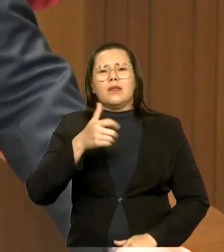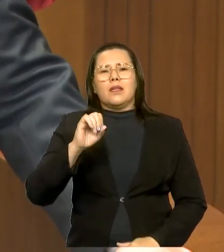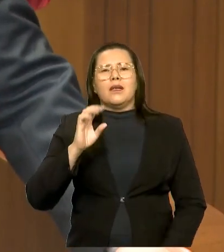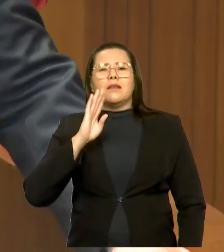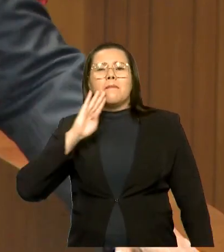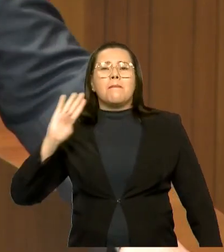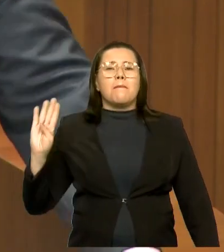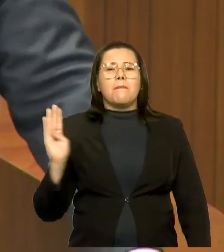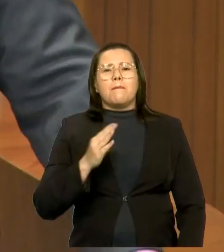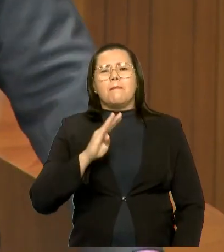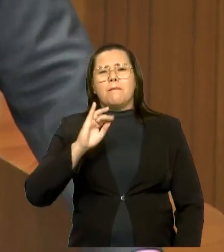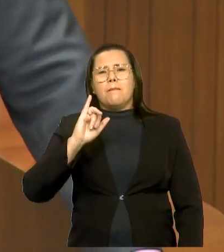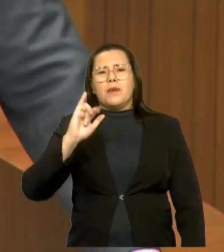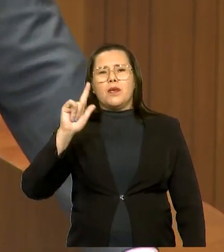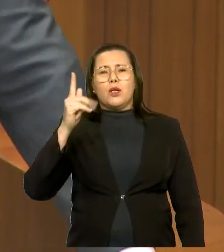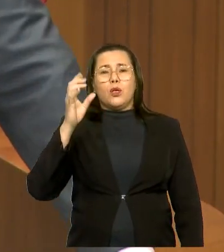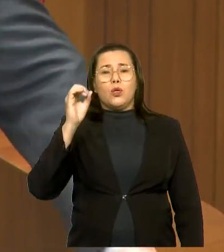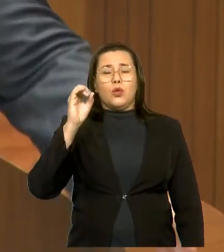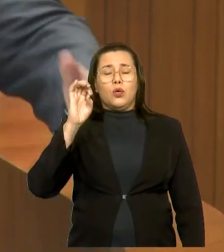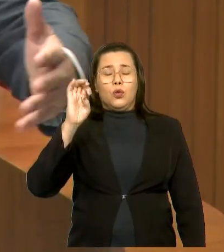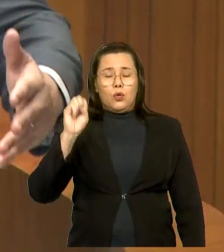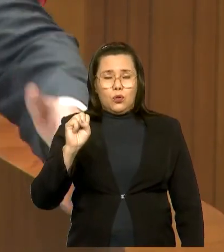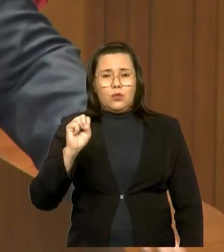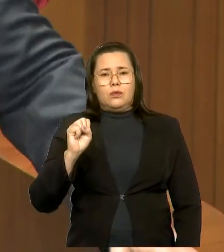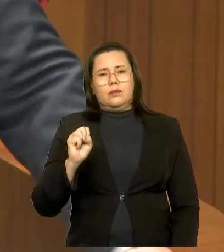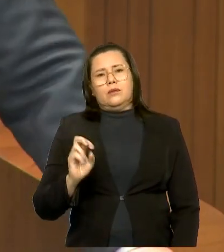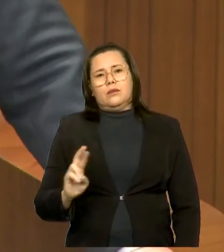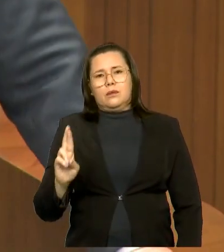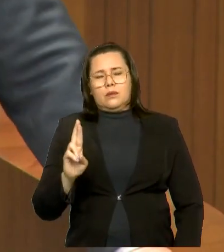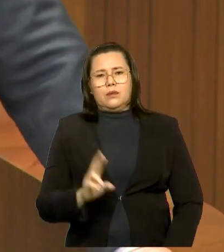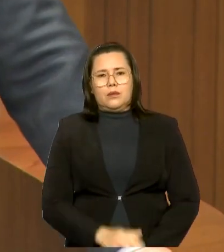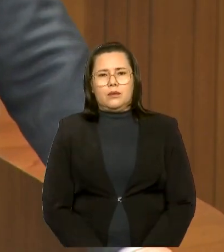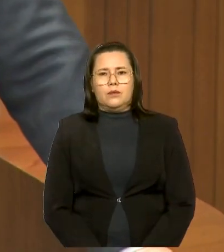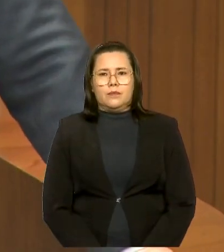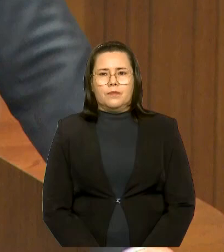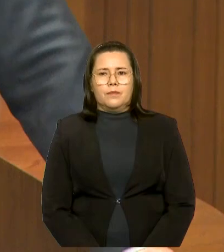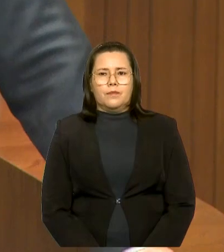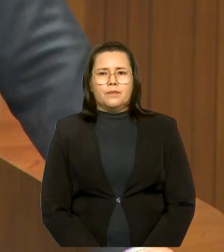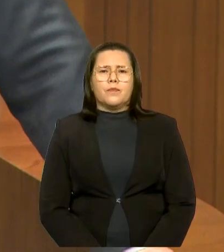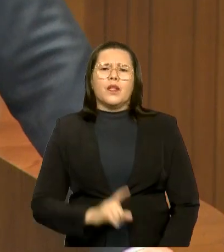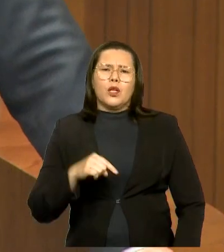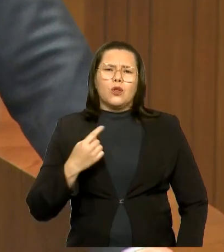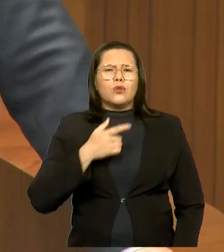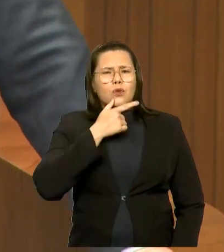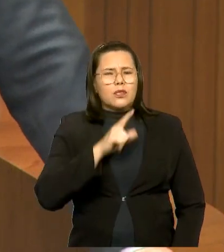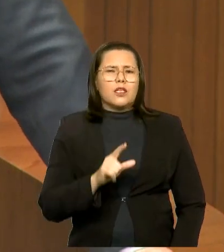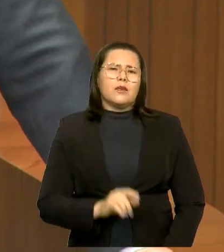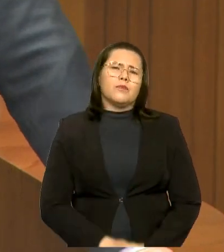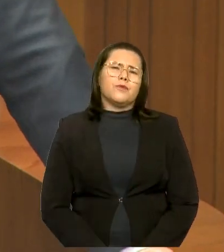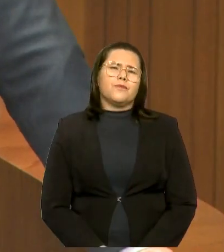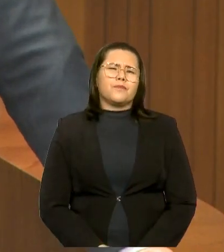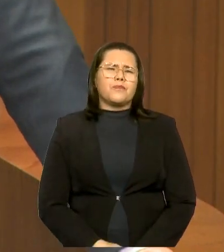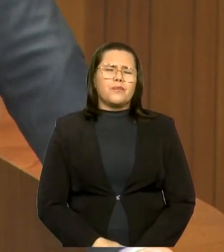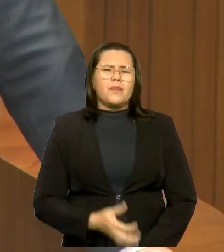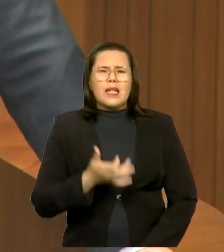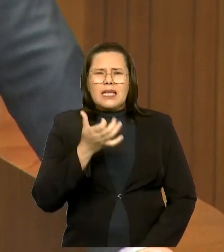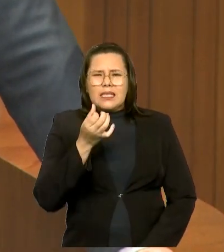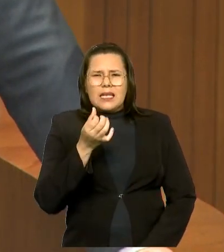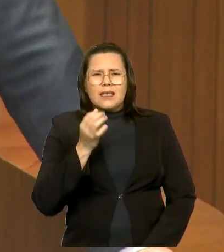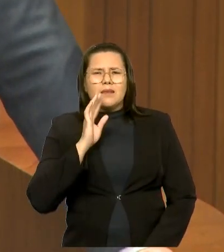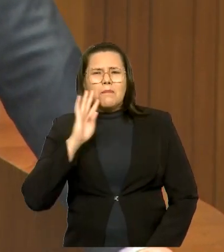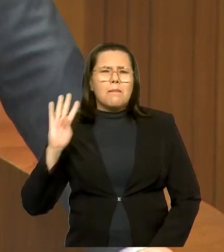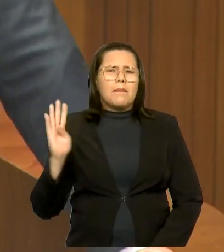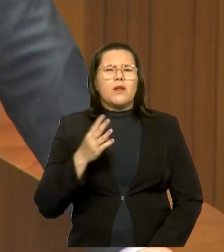garantimos mais de 6 bilhões de reais para que o governador Carlos Brandão possa investir aqui no nosso estado. Então esse é meu